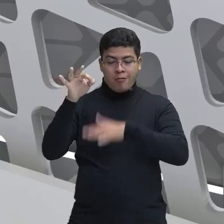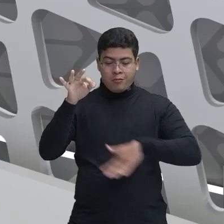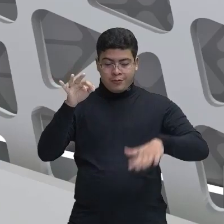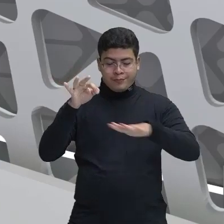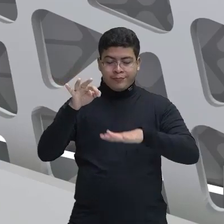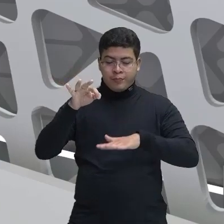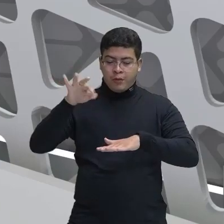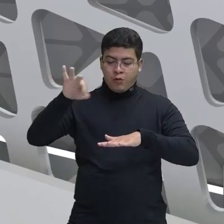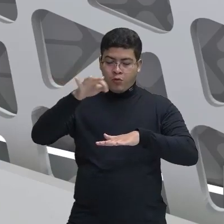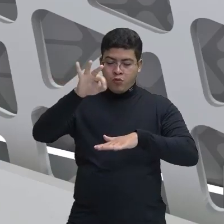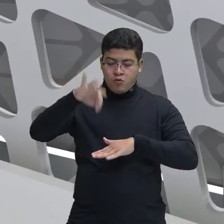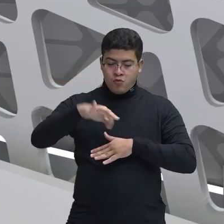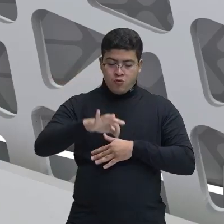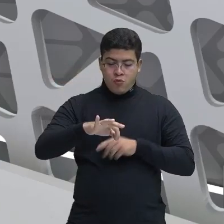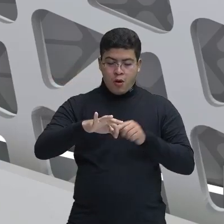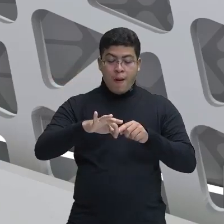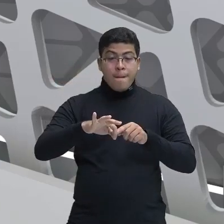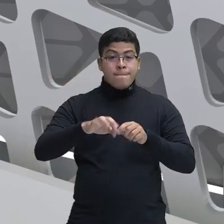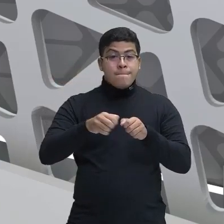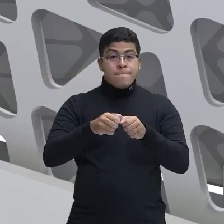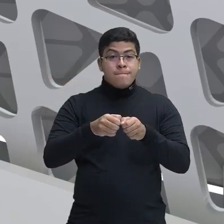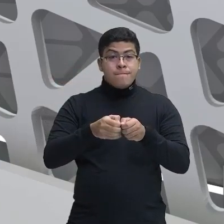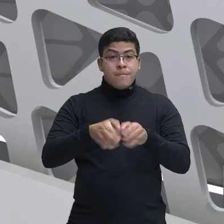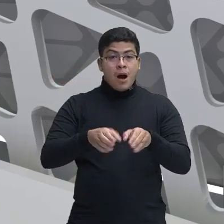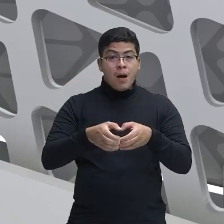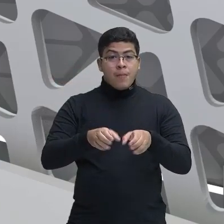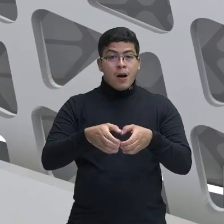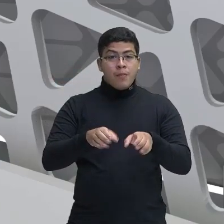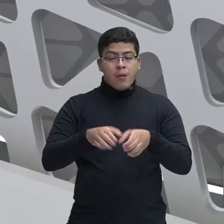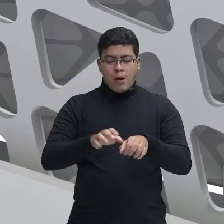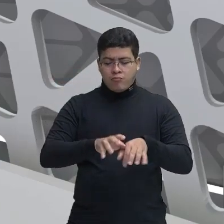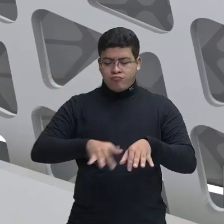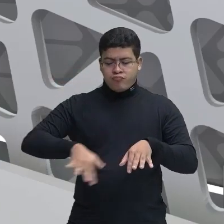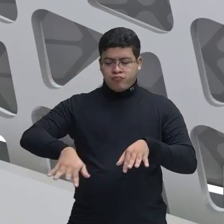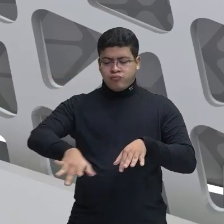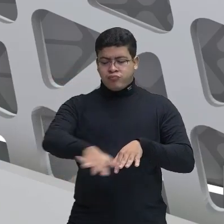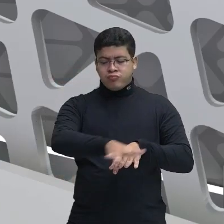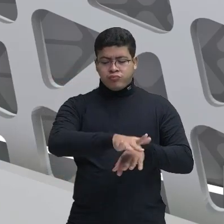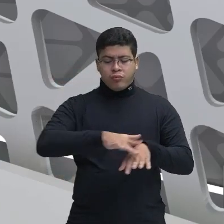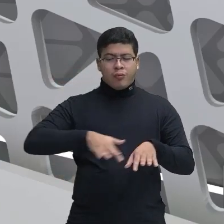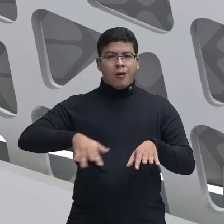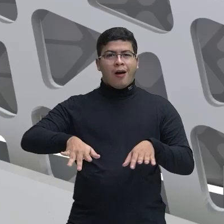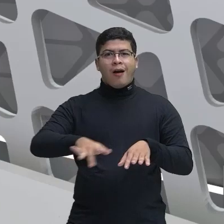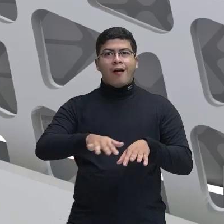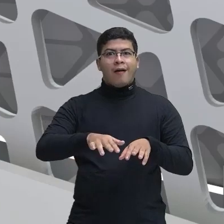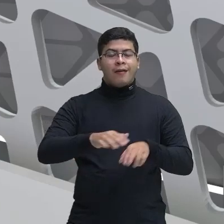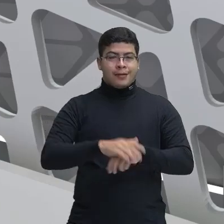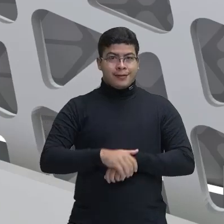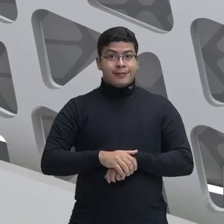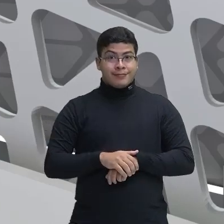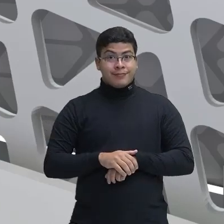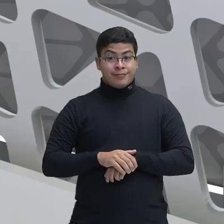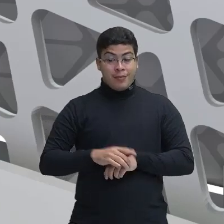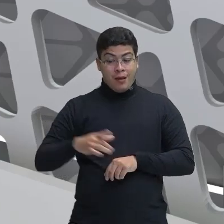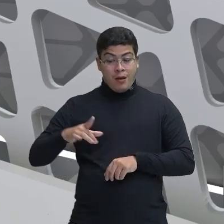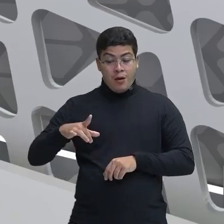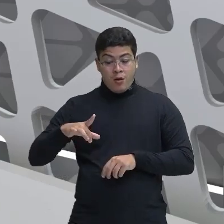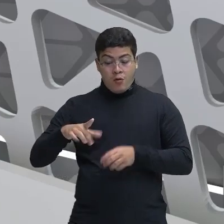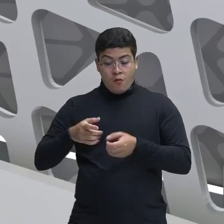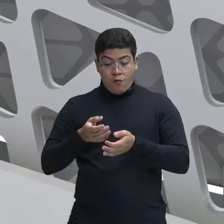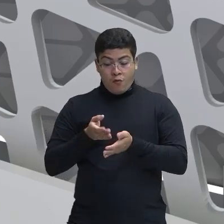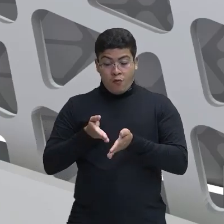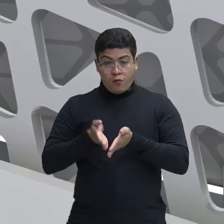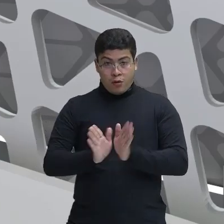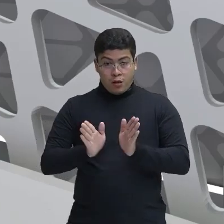água. Aquele ovo vai eclodir e vai passar por um estágio larval. Essa fase larval